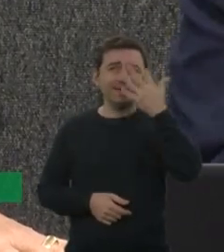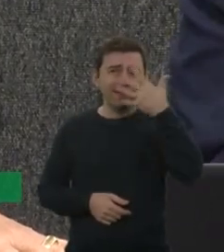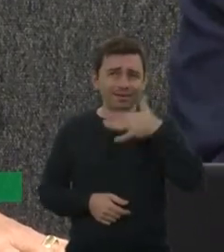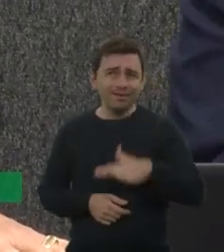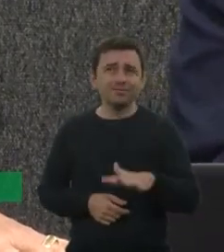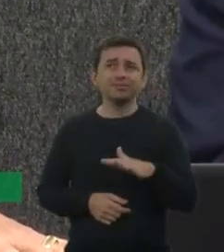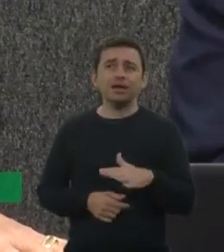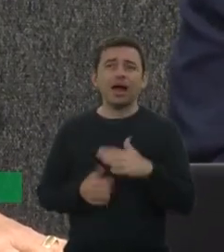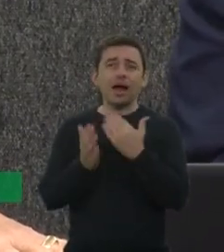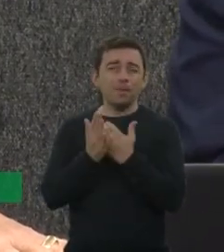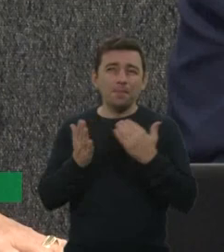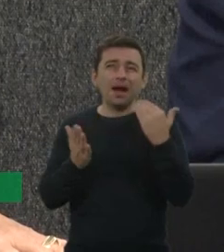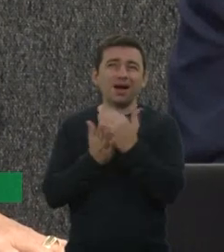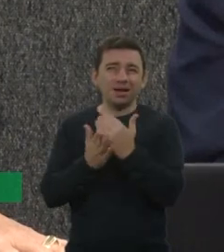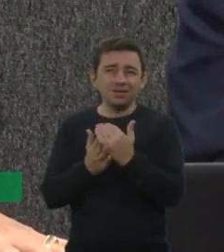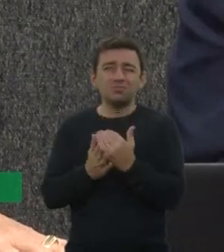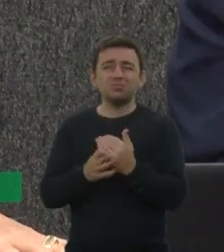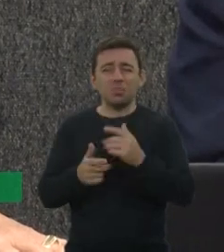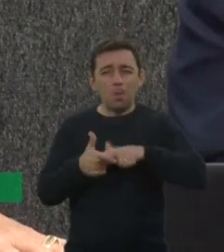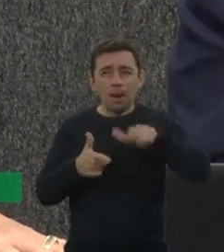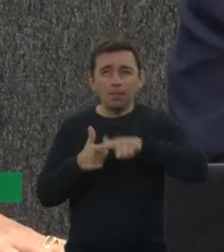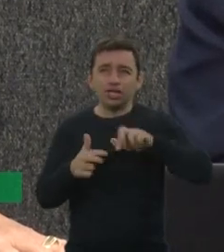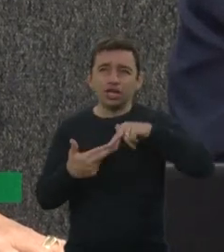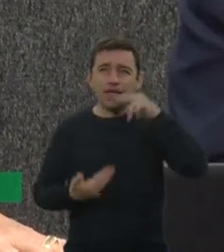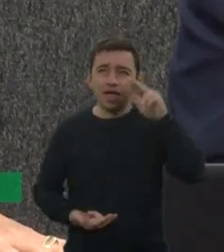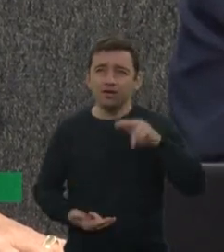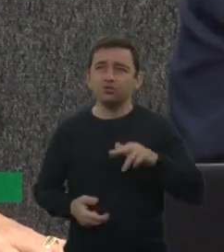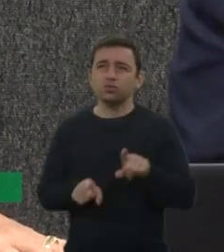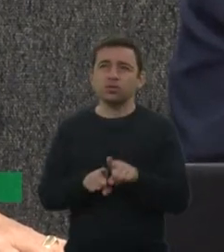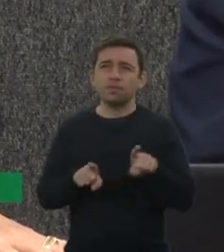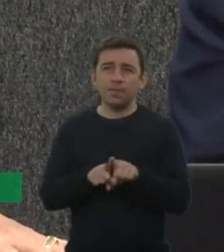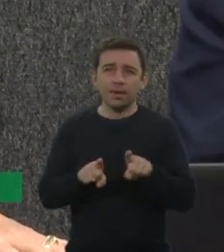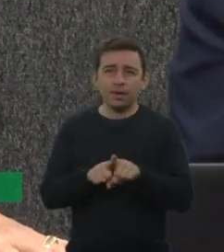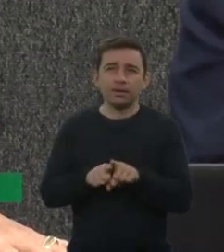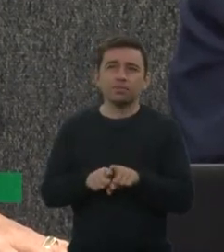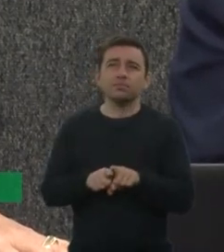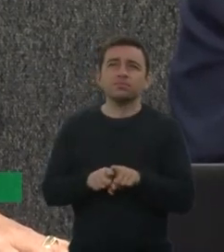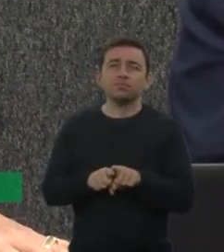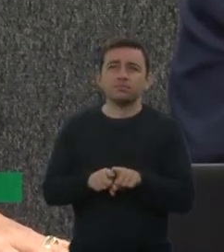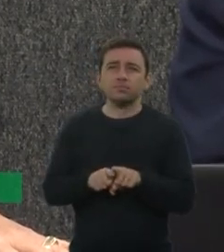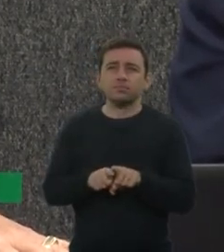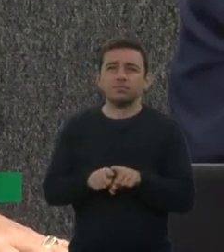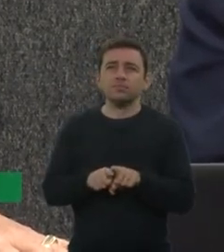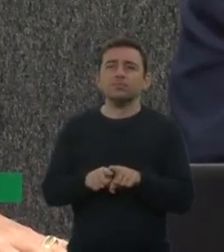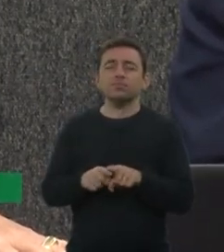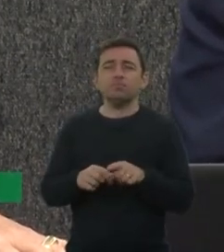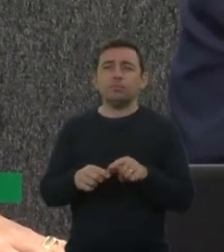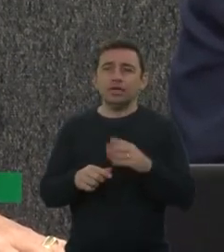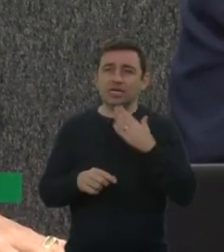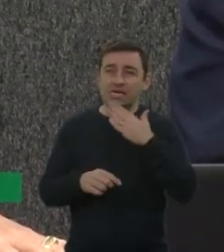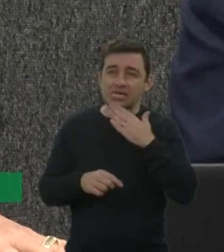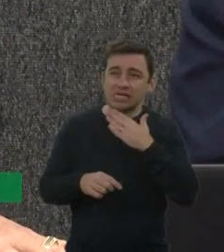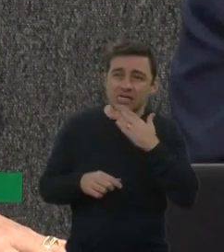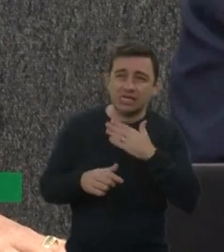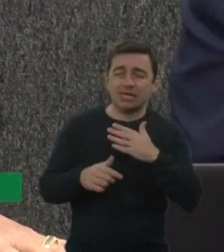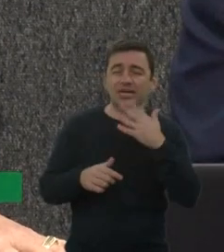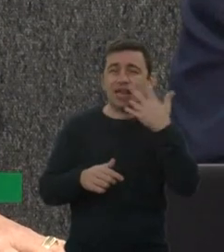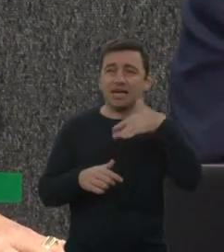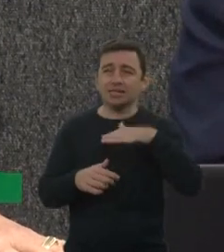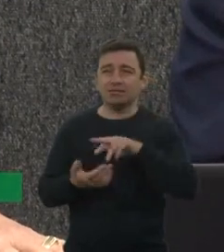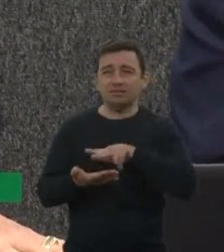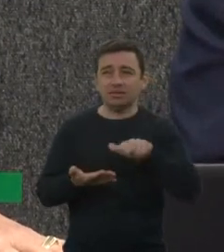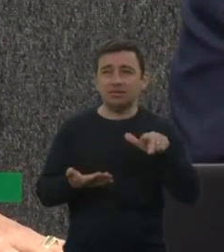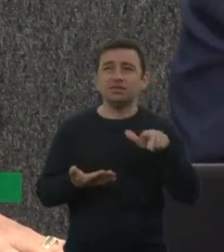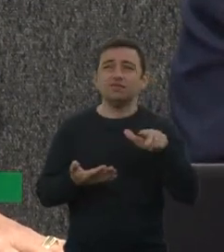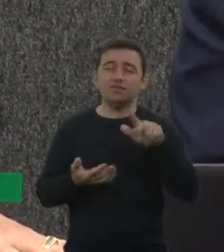com doenças genéticas, nós temos mais crianças com deformidades, que